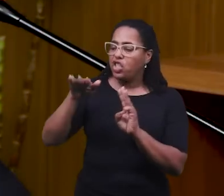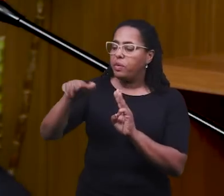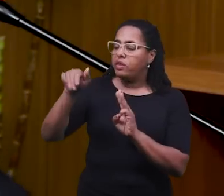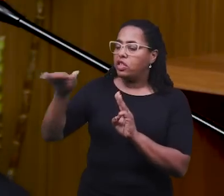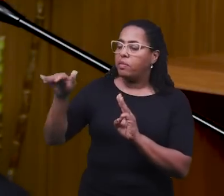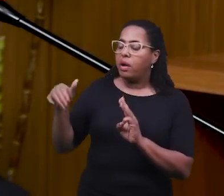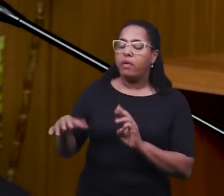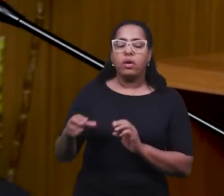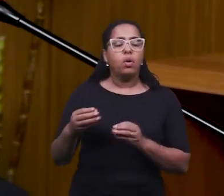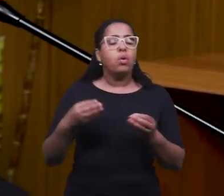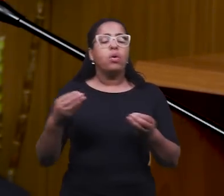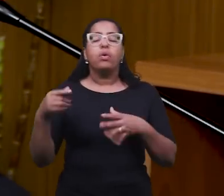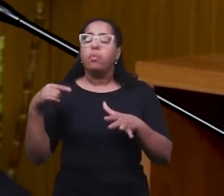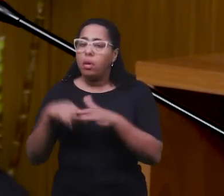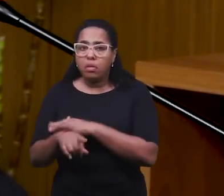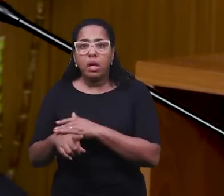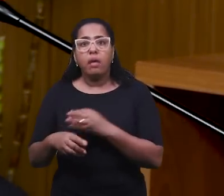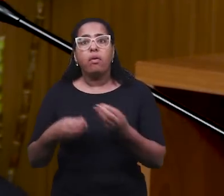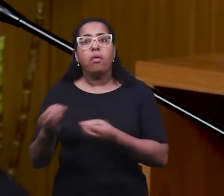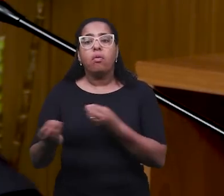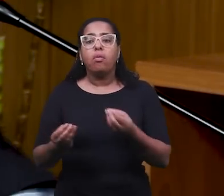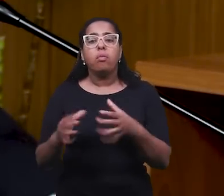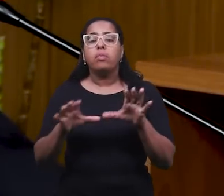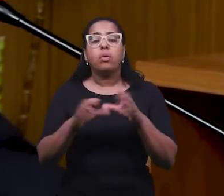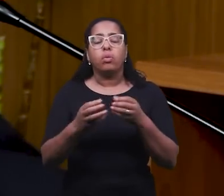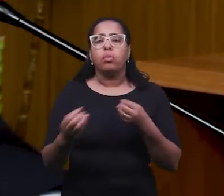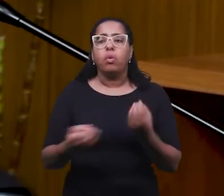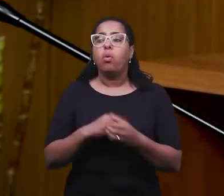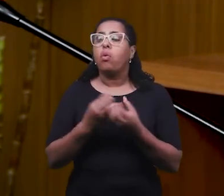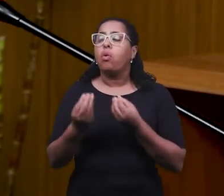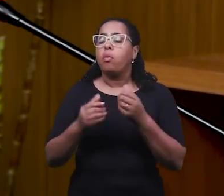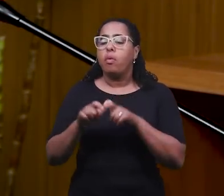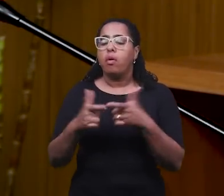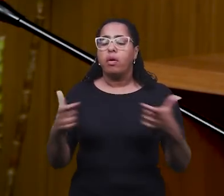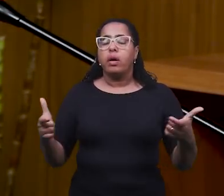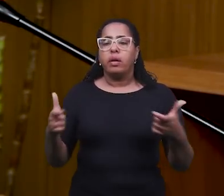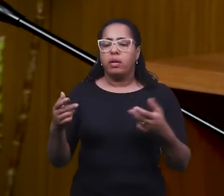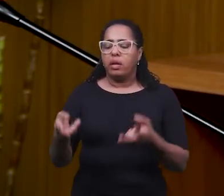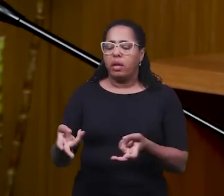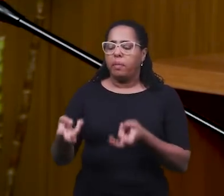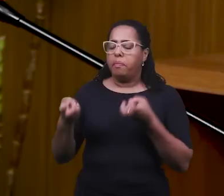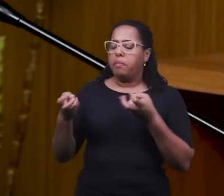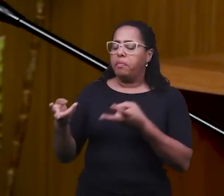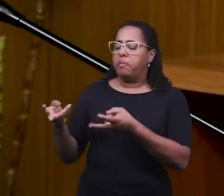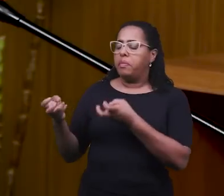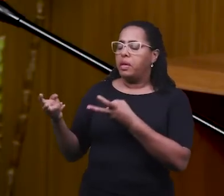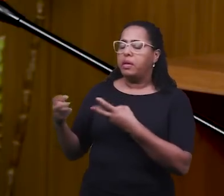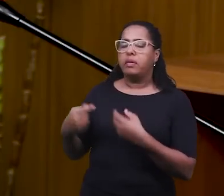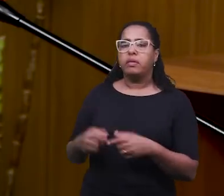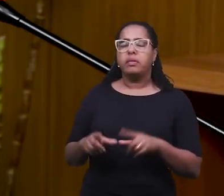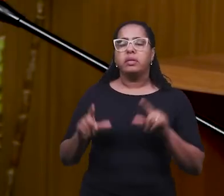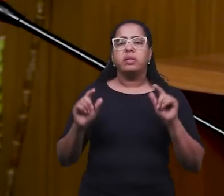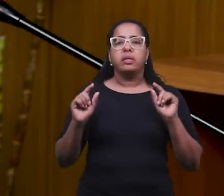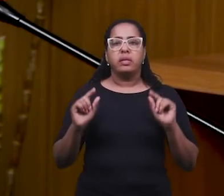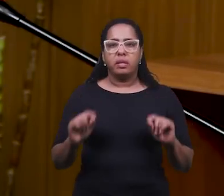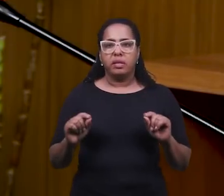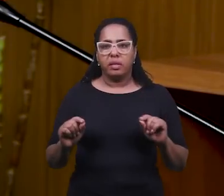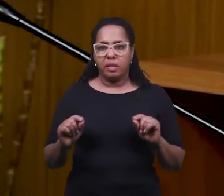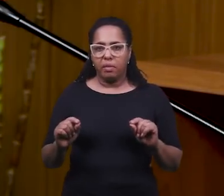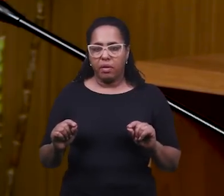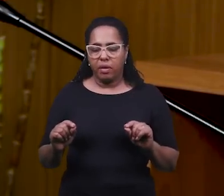e dizia o seguinte, como é que estão os grupos? Como está crescendo? Aí ele começou a perceber uma